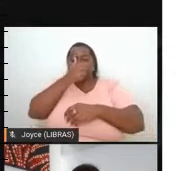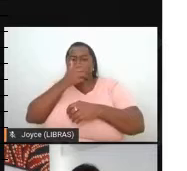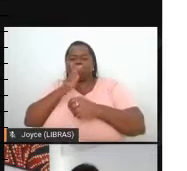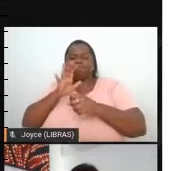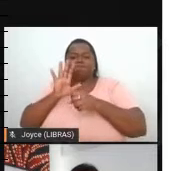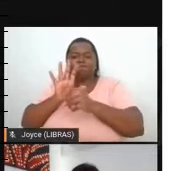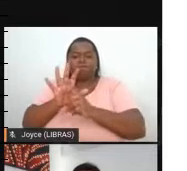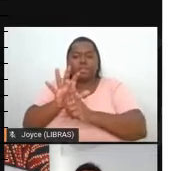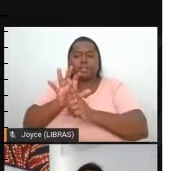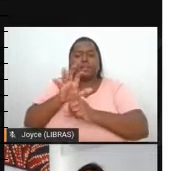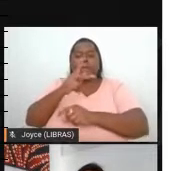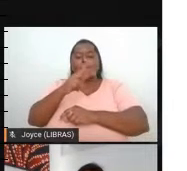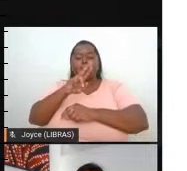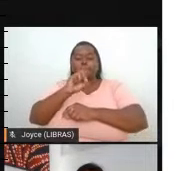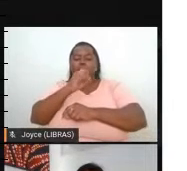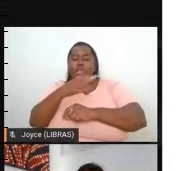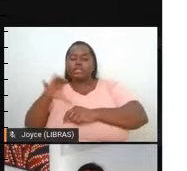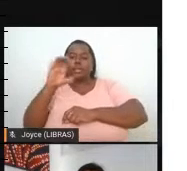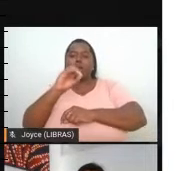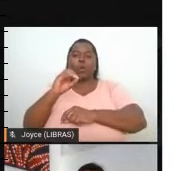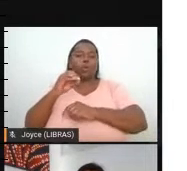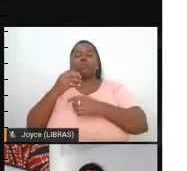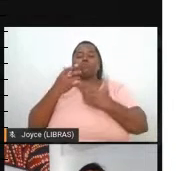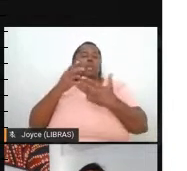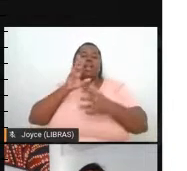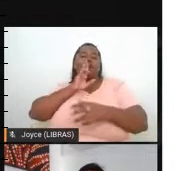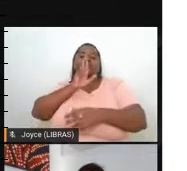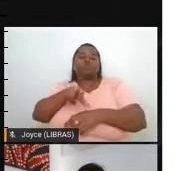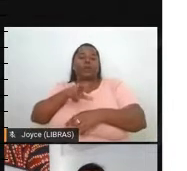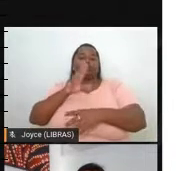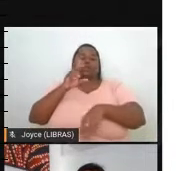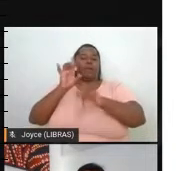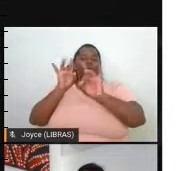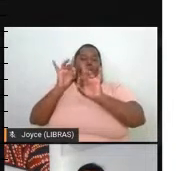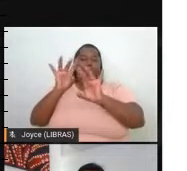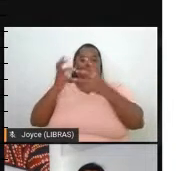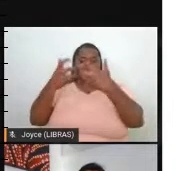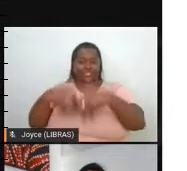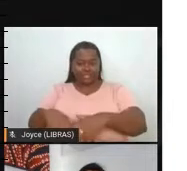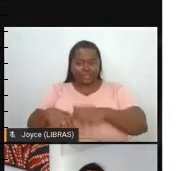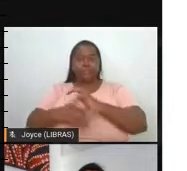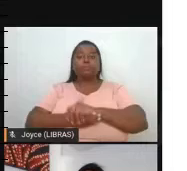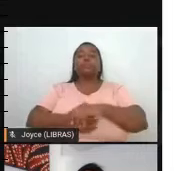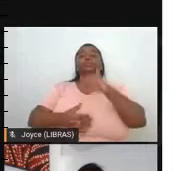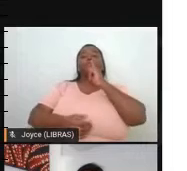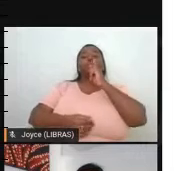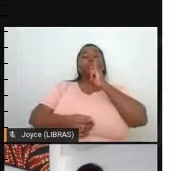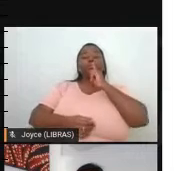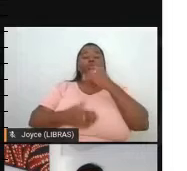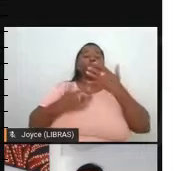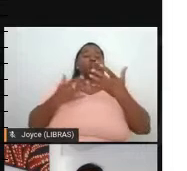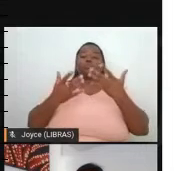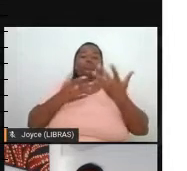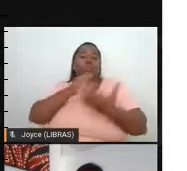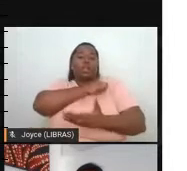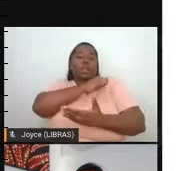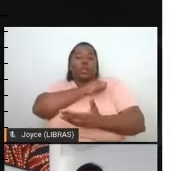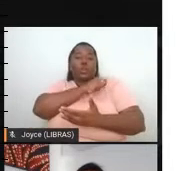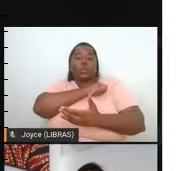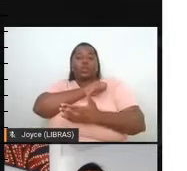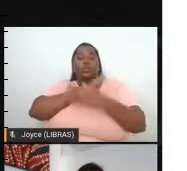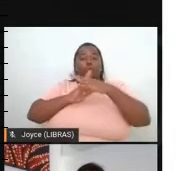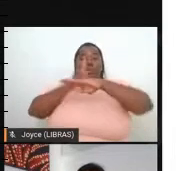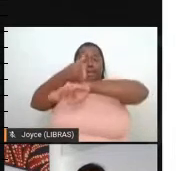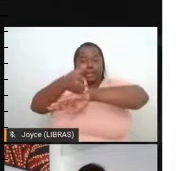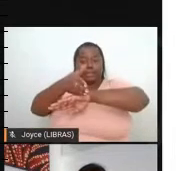automática. Então, vamos dar um exemplo aqui como que o aluno vai fazer essa questão. Ele vem aqui, coloca a resposta dele, que está aqui